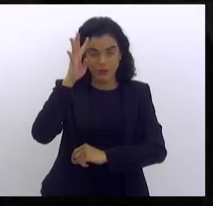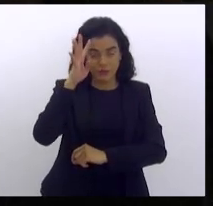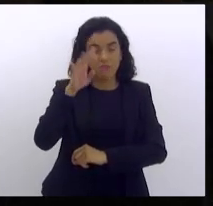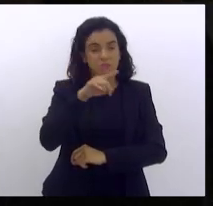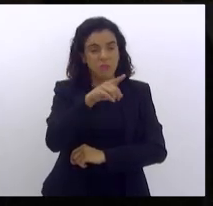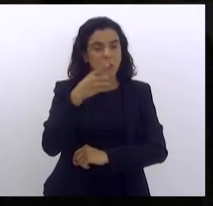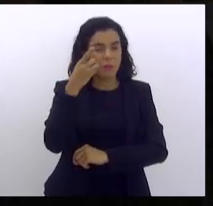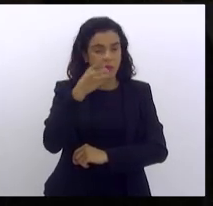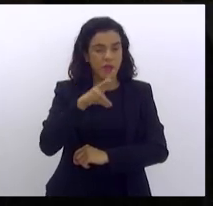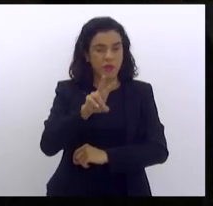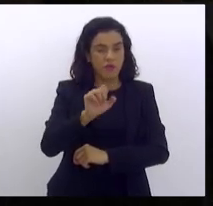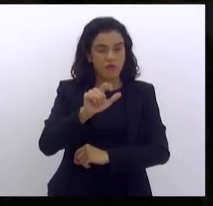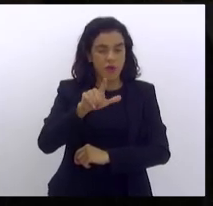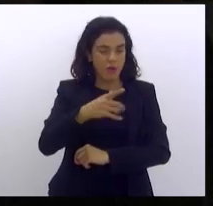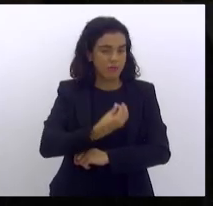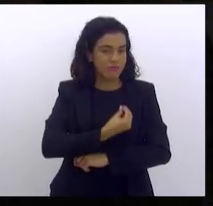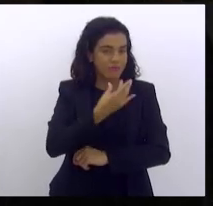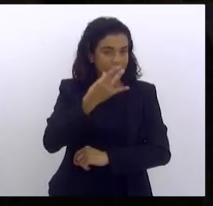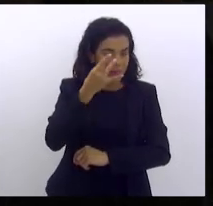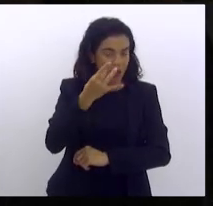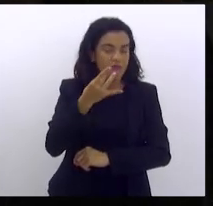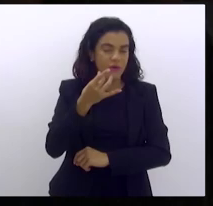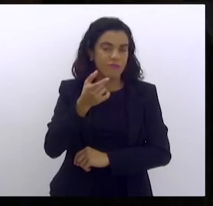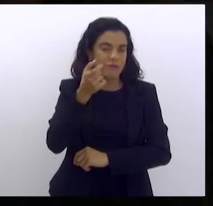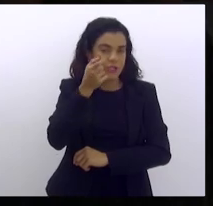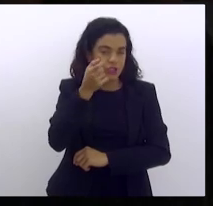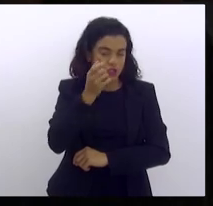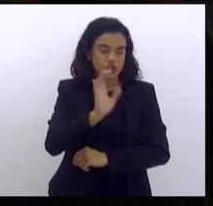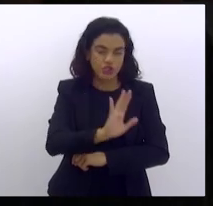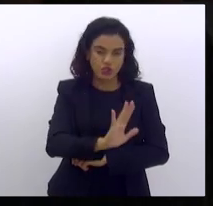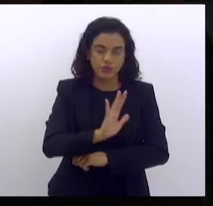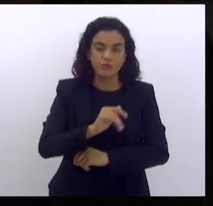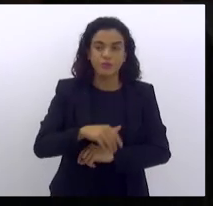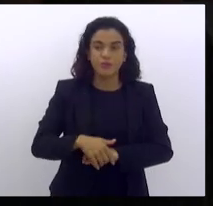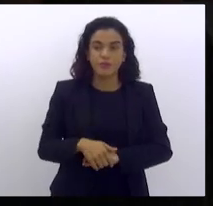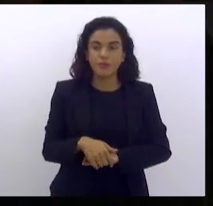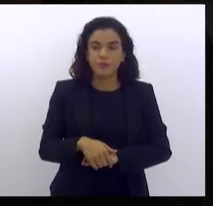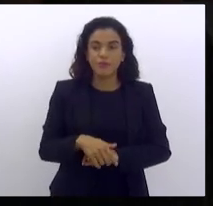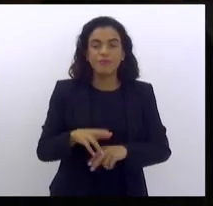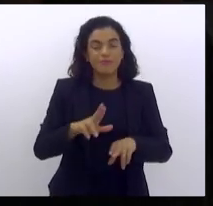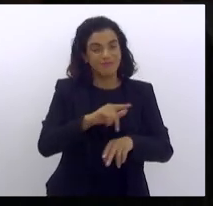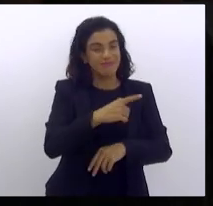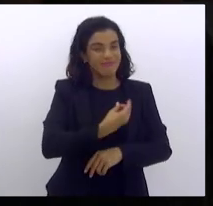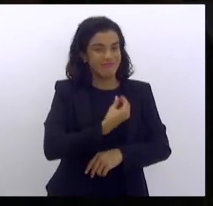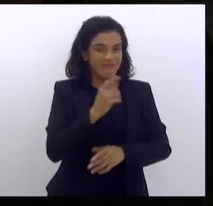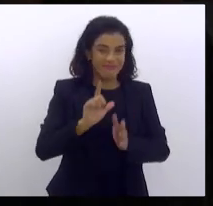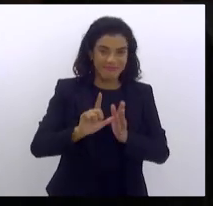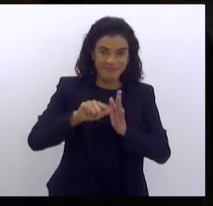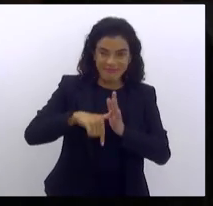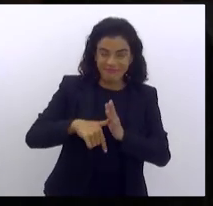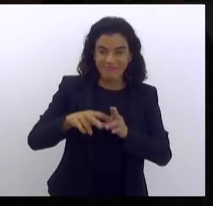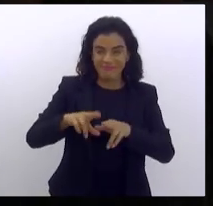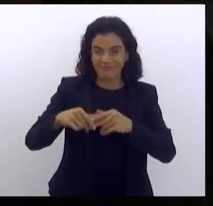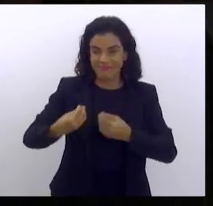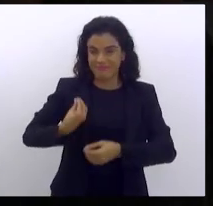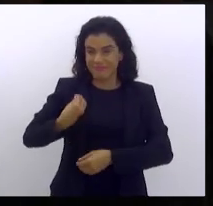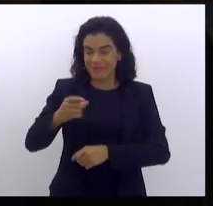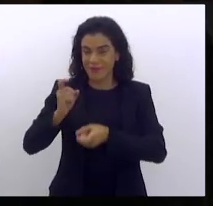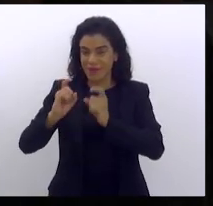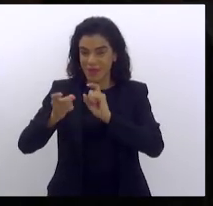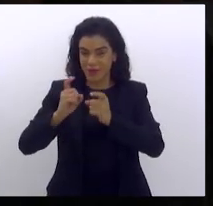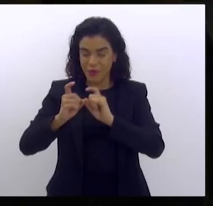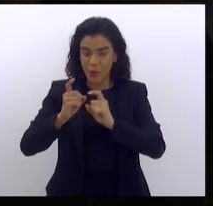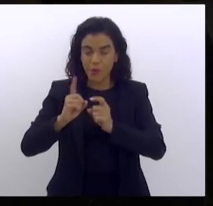Asa estava lá, assistiu. O deputado teve que se atrasar, porque estava em reunião, e quando chegou, ele